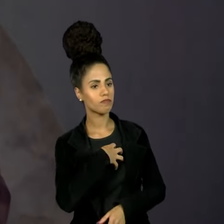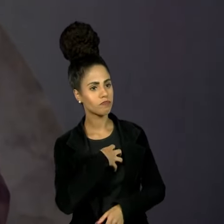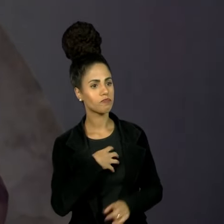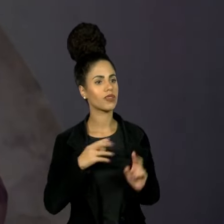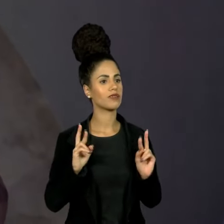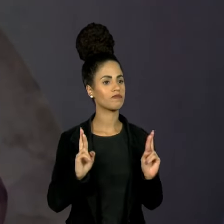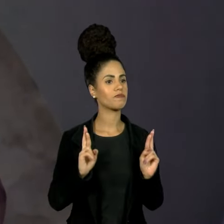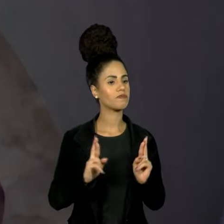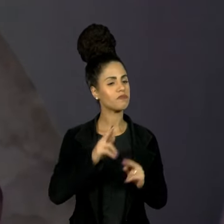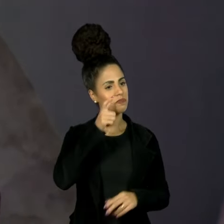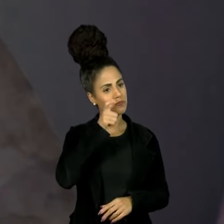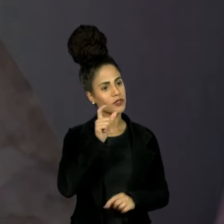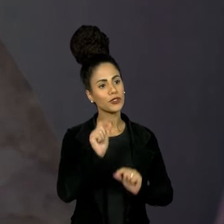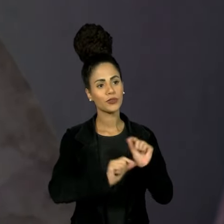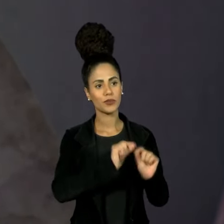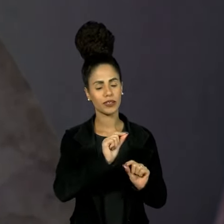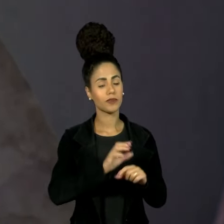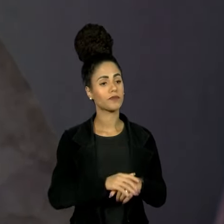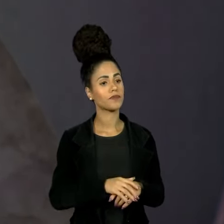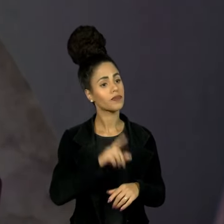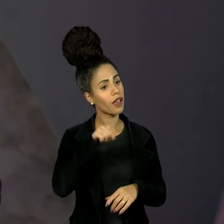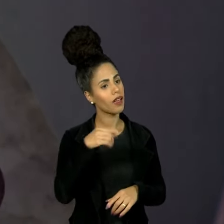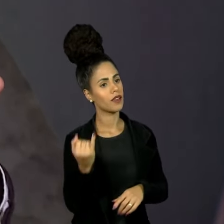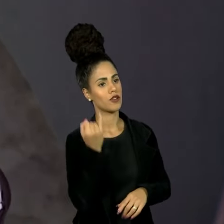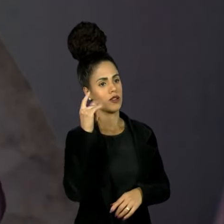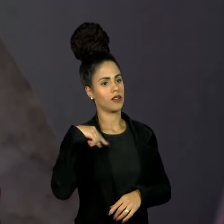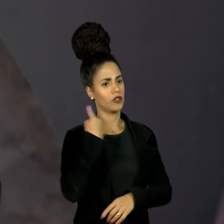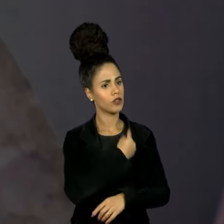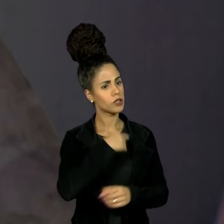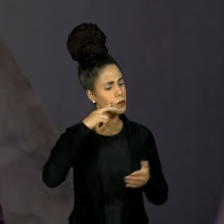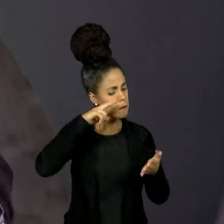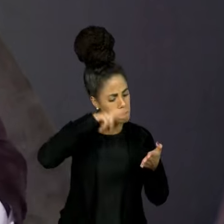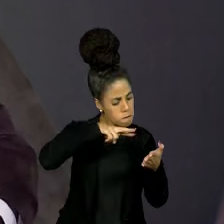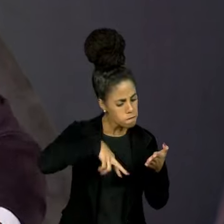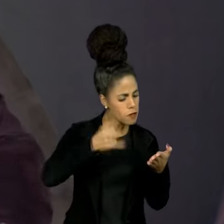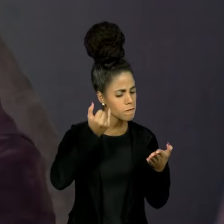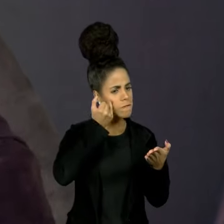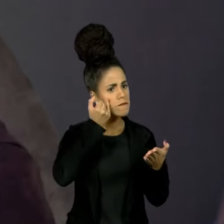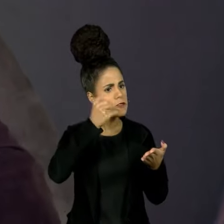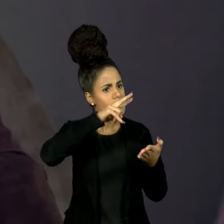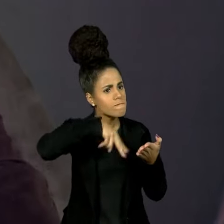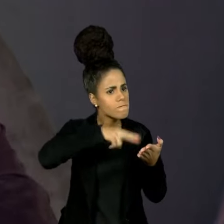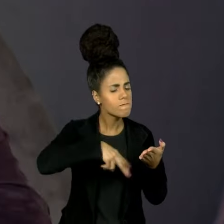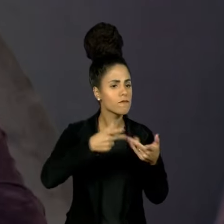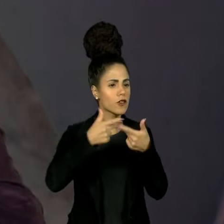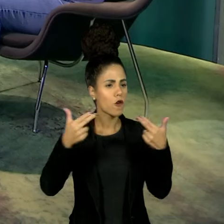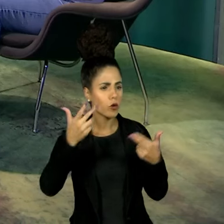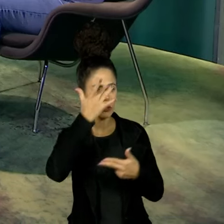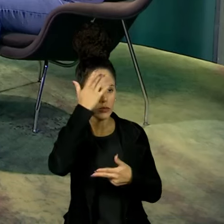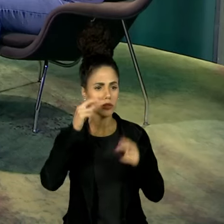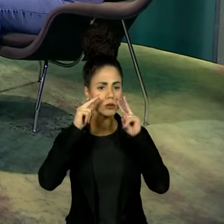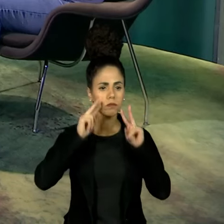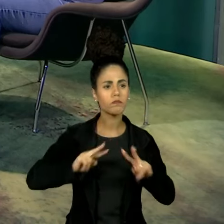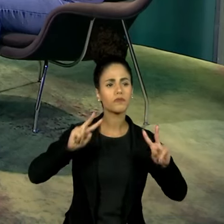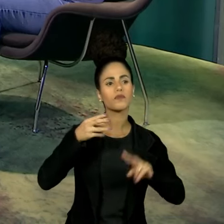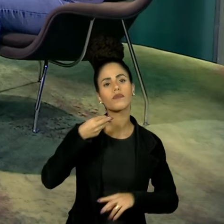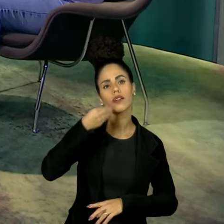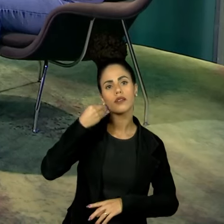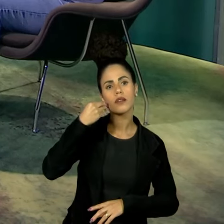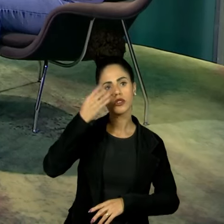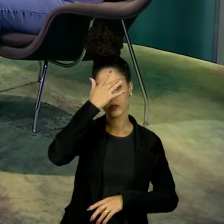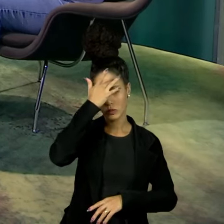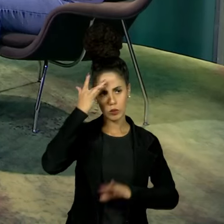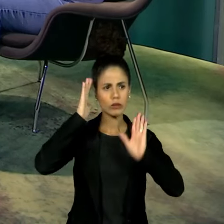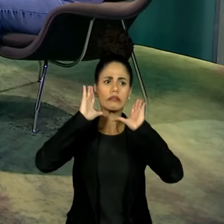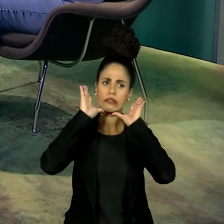mais interessado, é muito importante que a gente também leia bastante, né? Relatos e também experiências de quem já